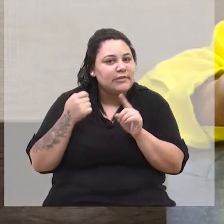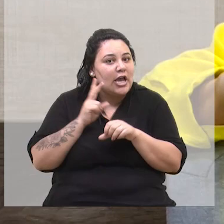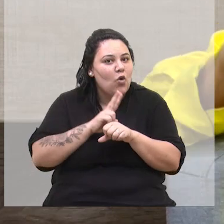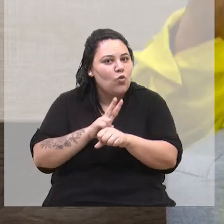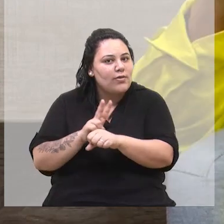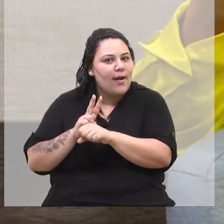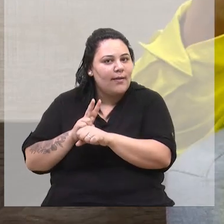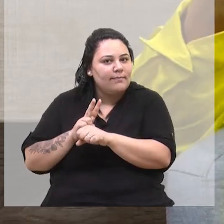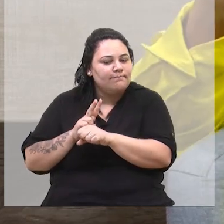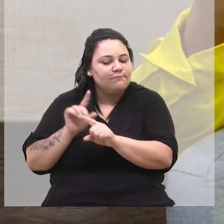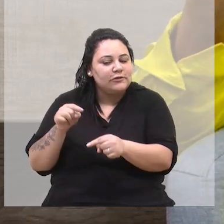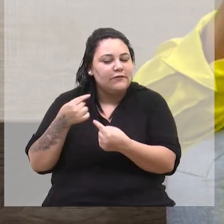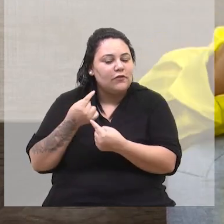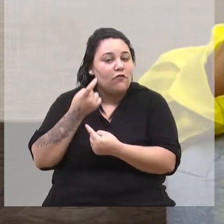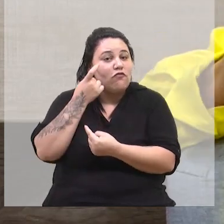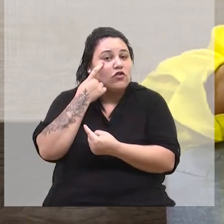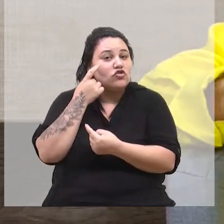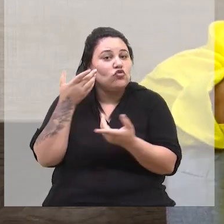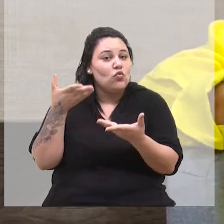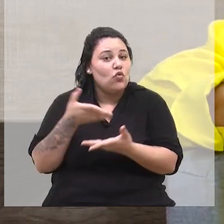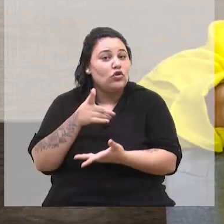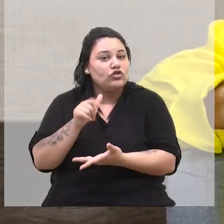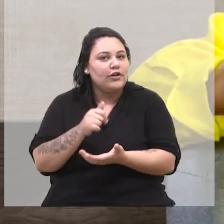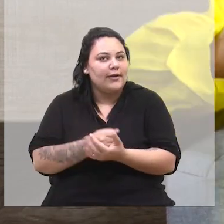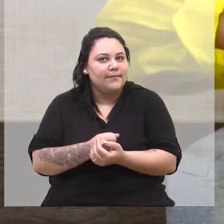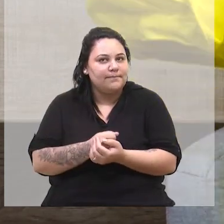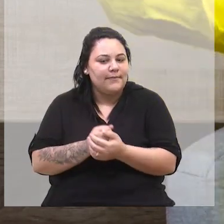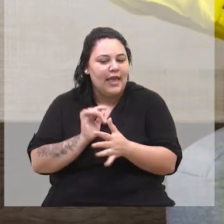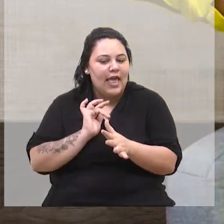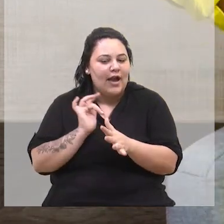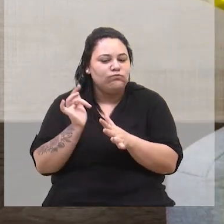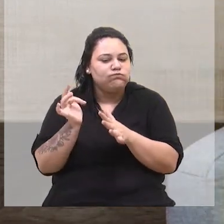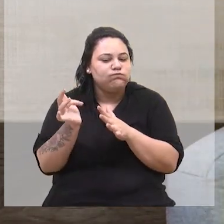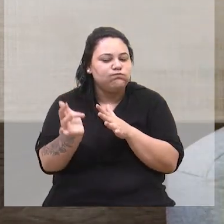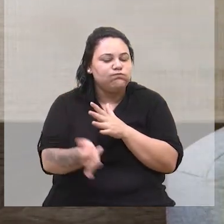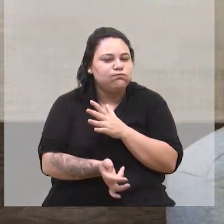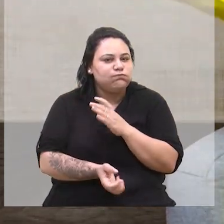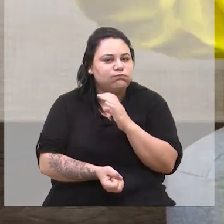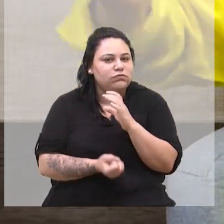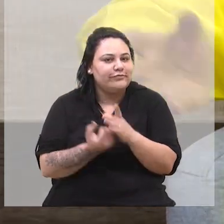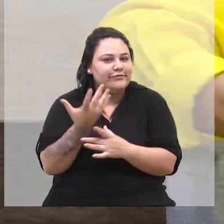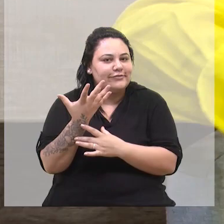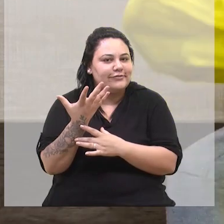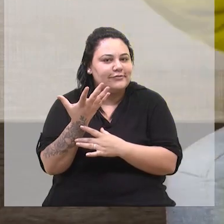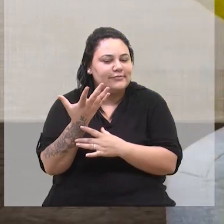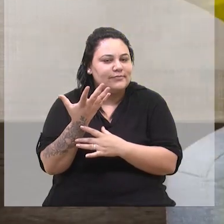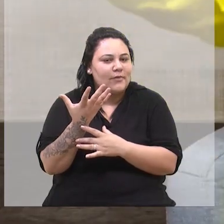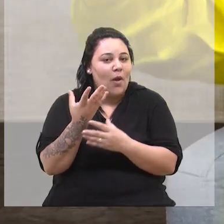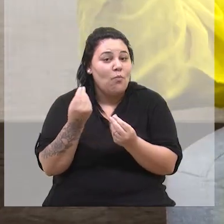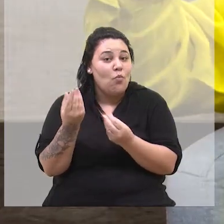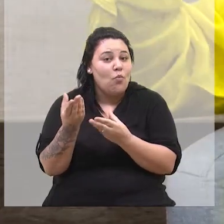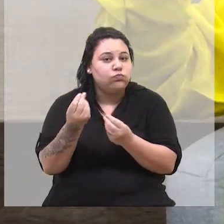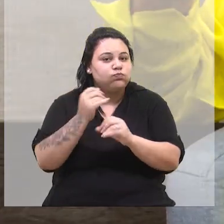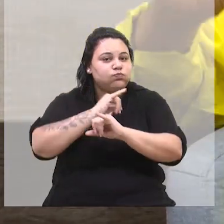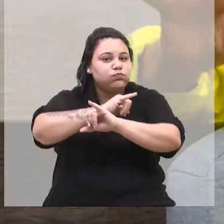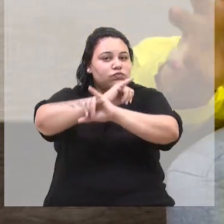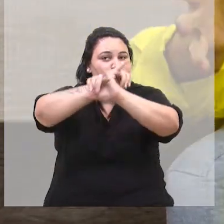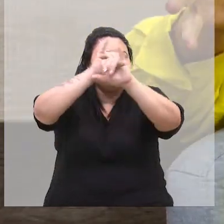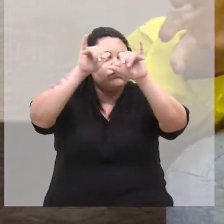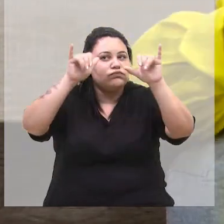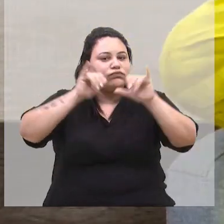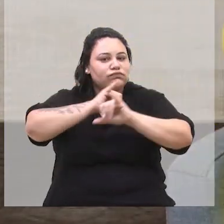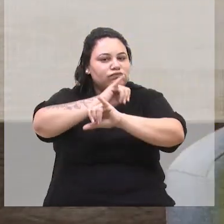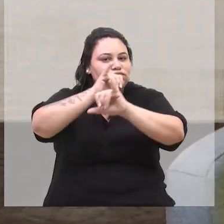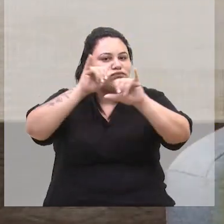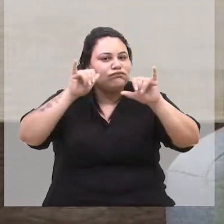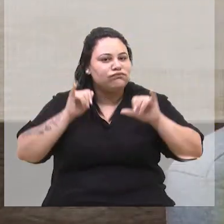para se perder. O desafio que eu vejo hoje, sabe qual é? As redes criam bolhas de informação. E as verdades